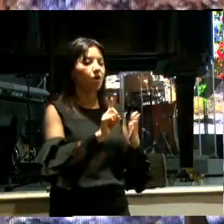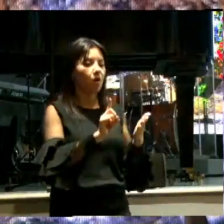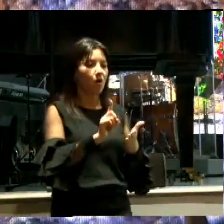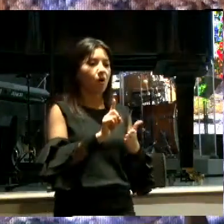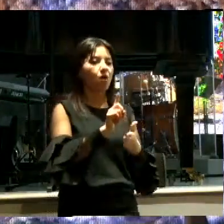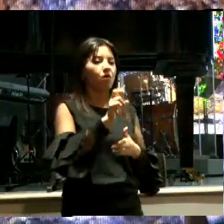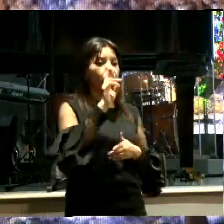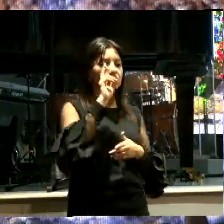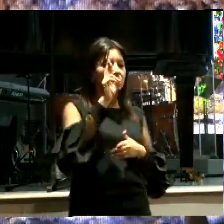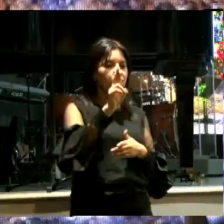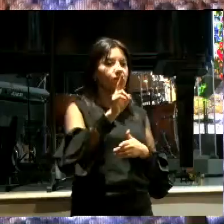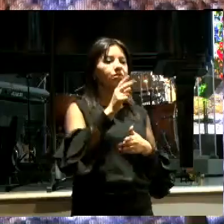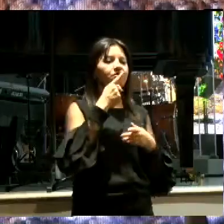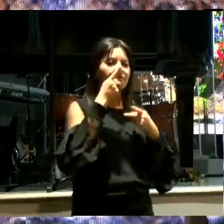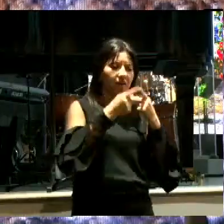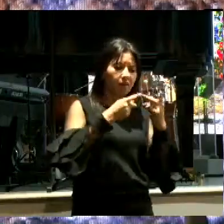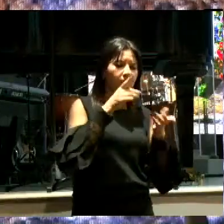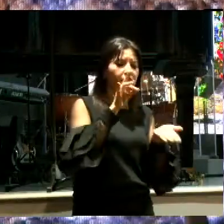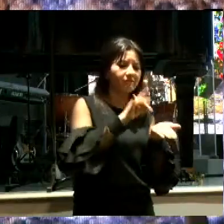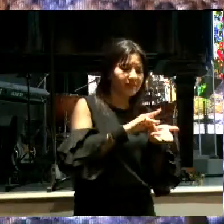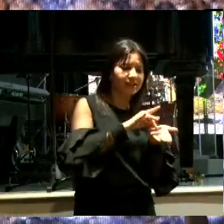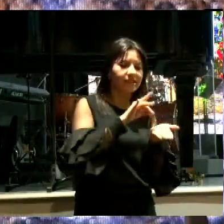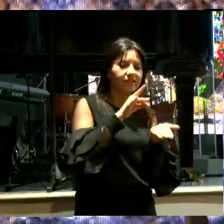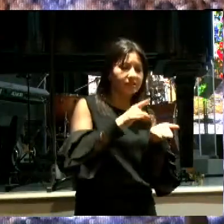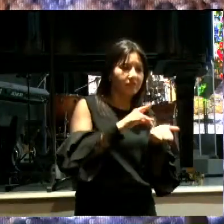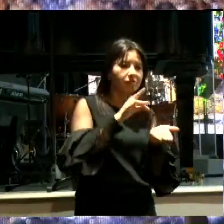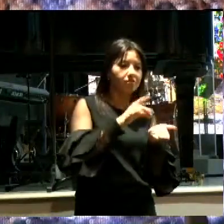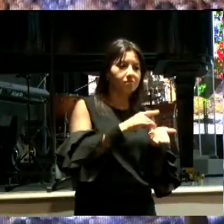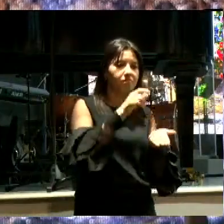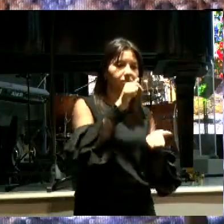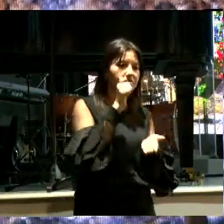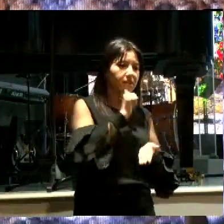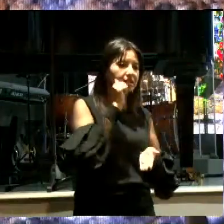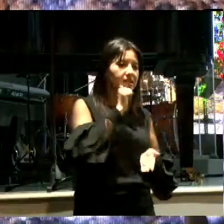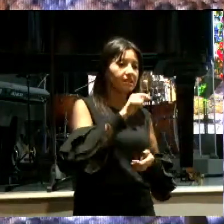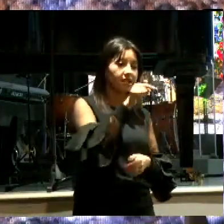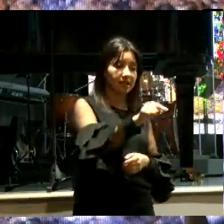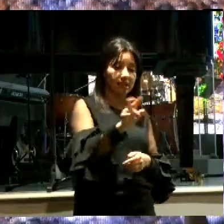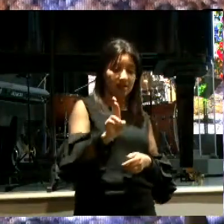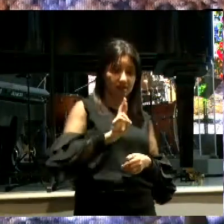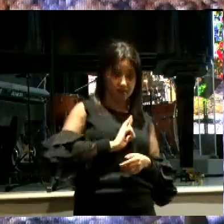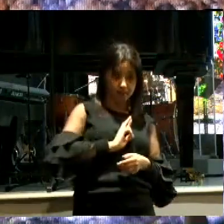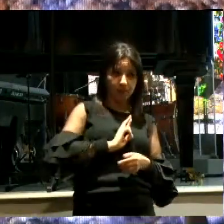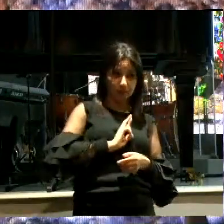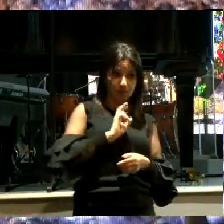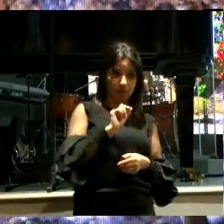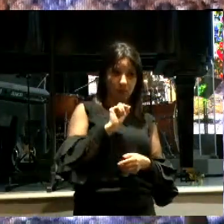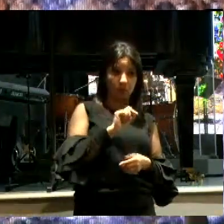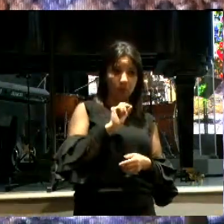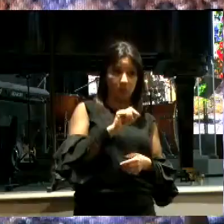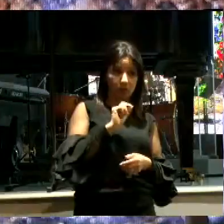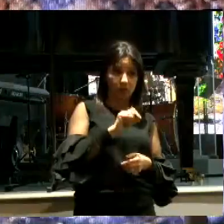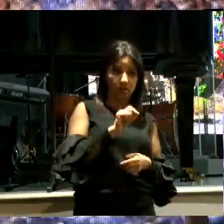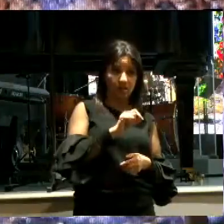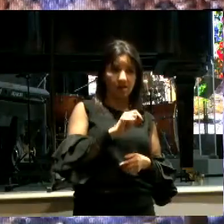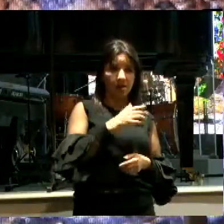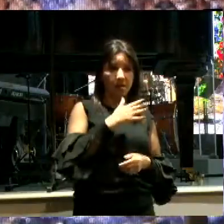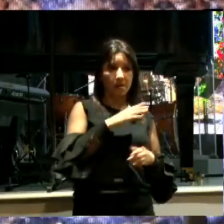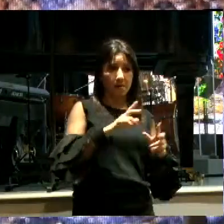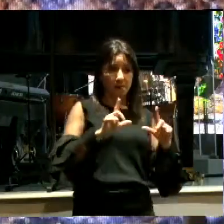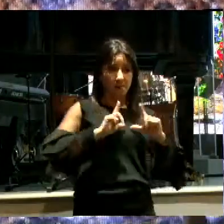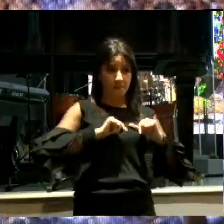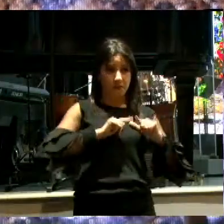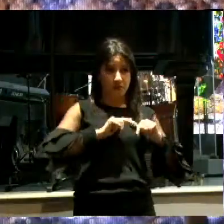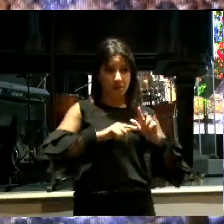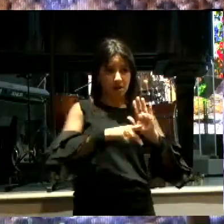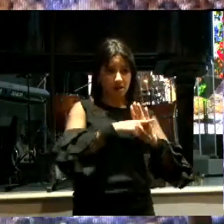e assim falou a menina que é da terra de Israel. Pai, eis aqui